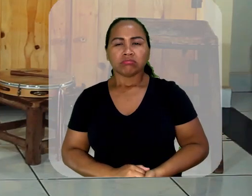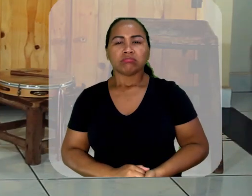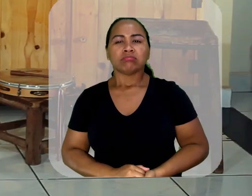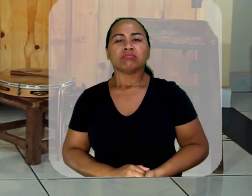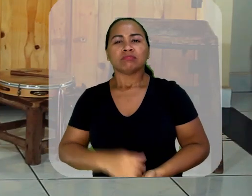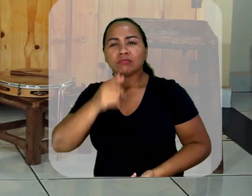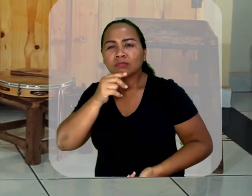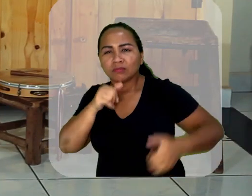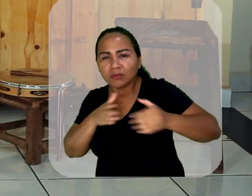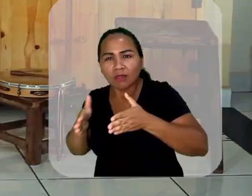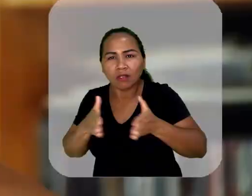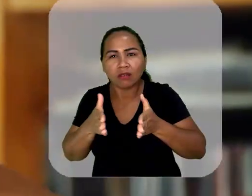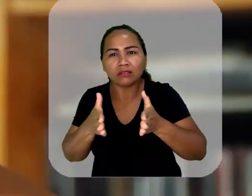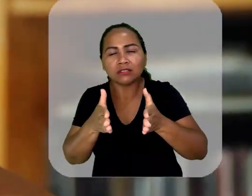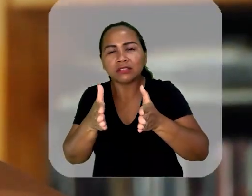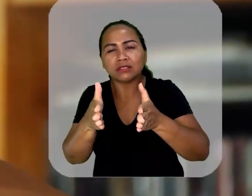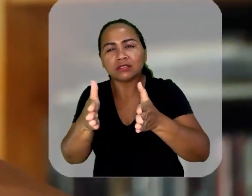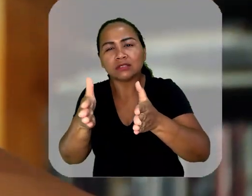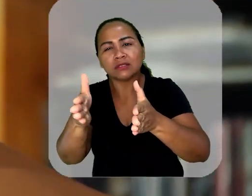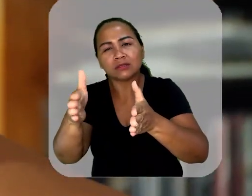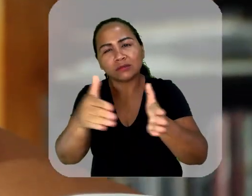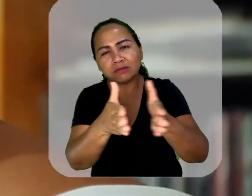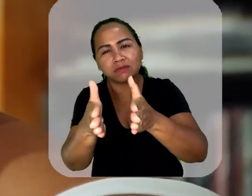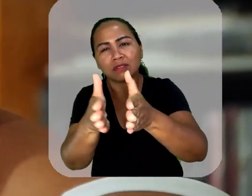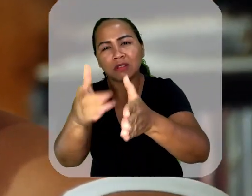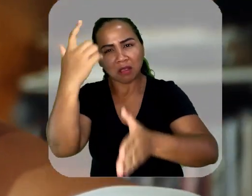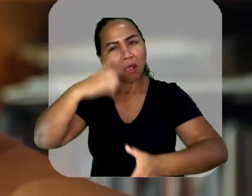Suas águas, tantas vezes por mim